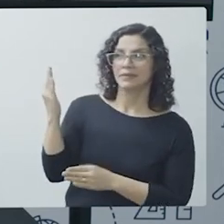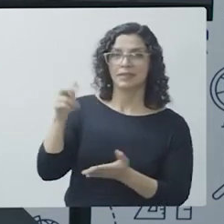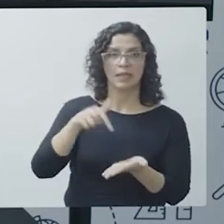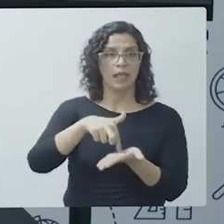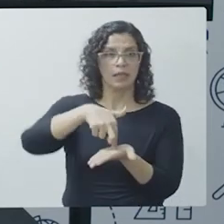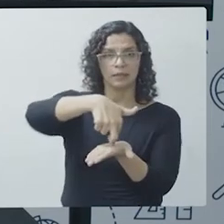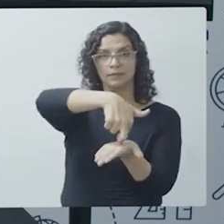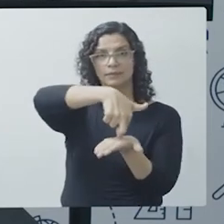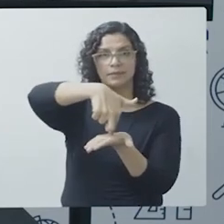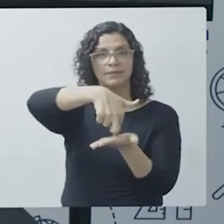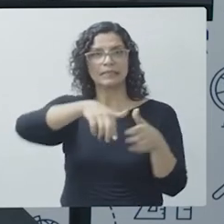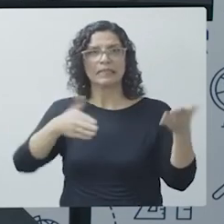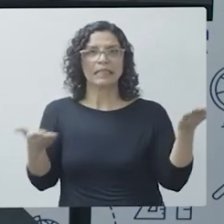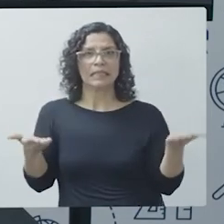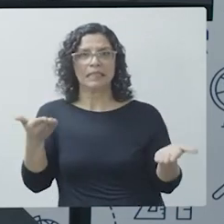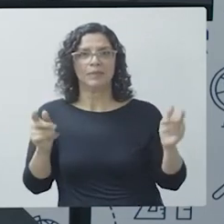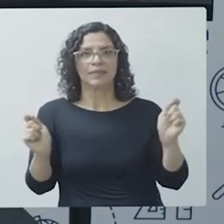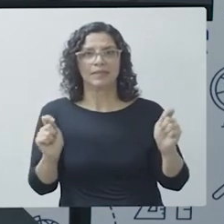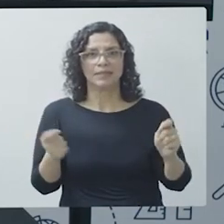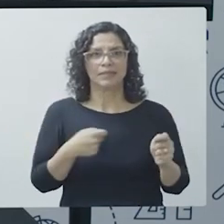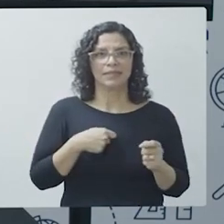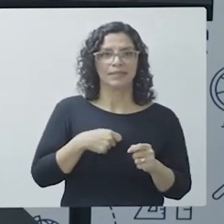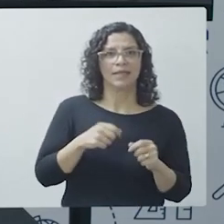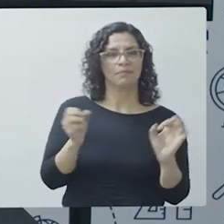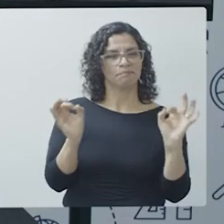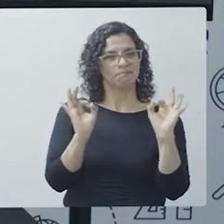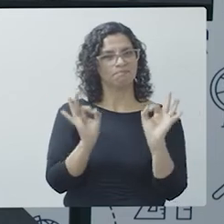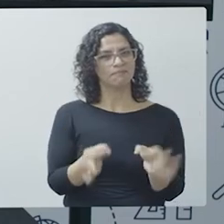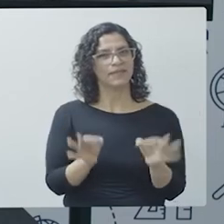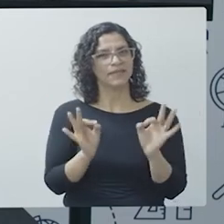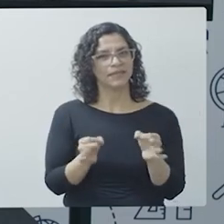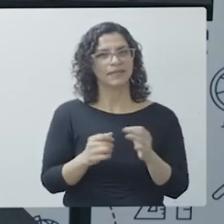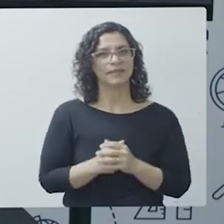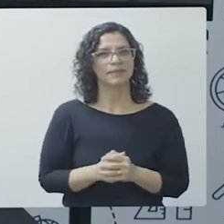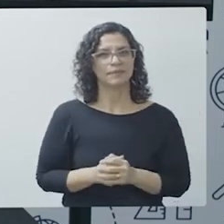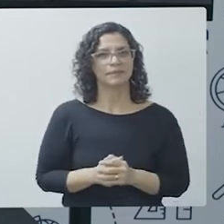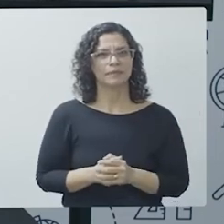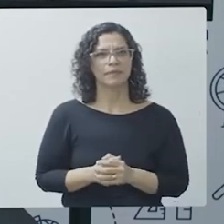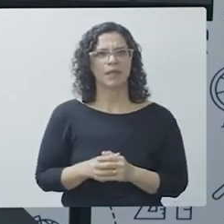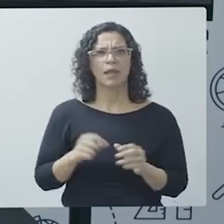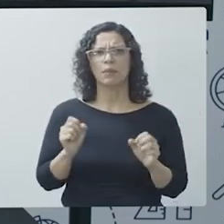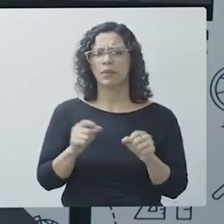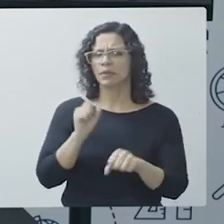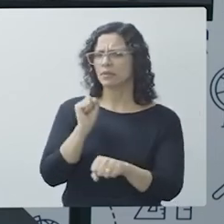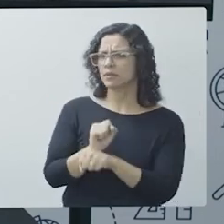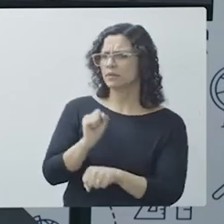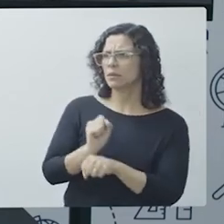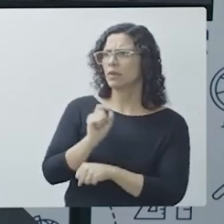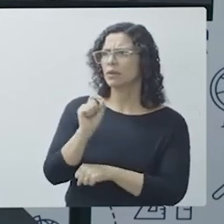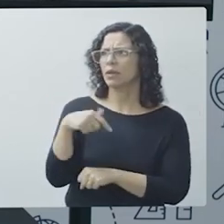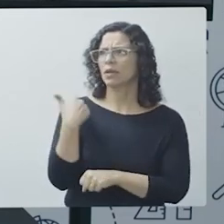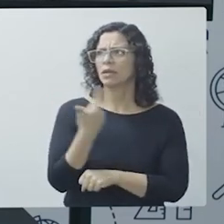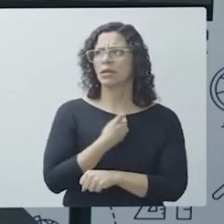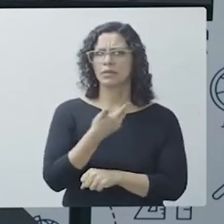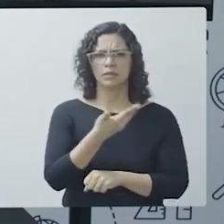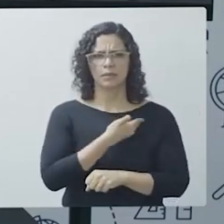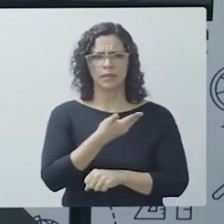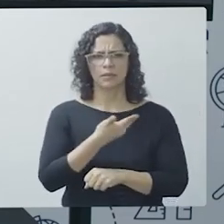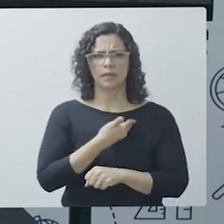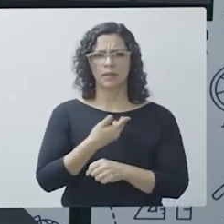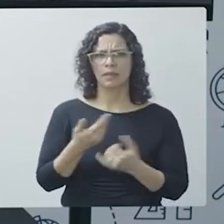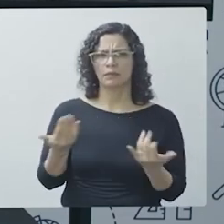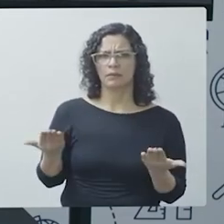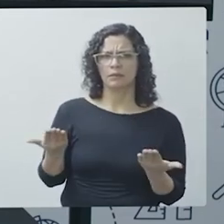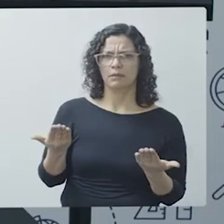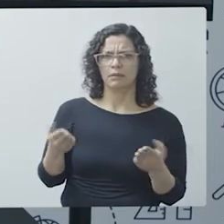aqui. Deixa eu me concentrar e ter equilíbrio. Muito bem! Mas espera aí, a nossa